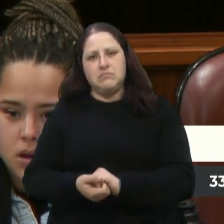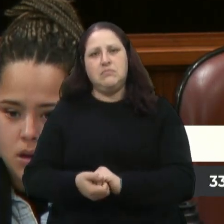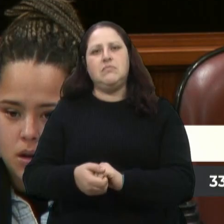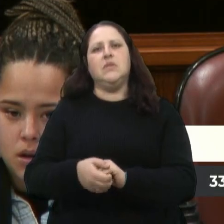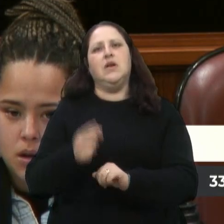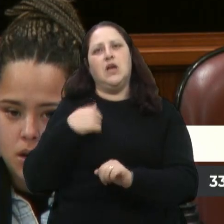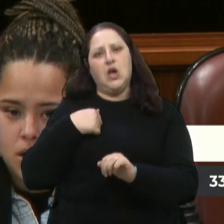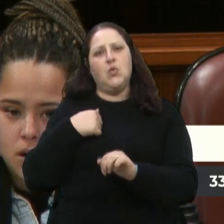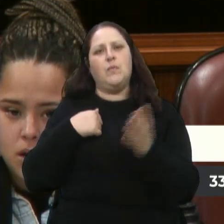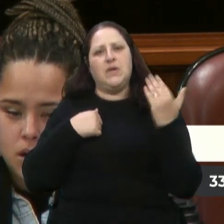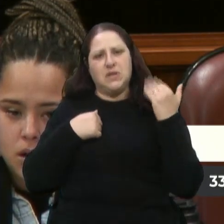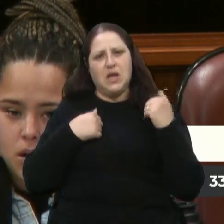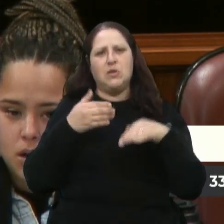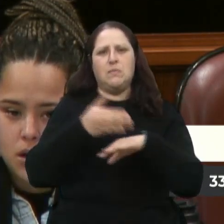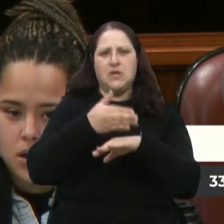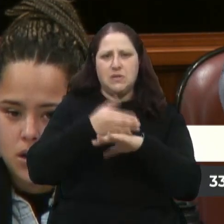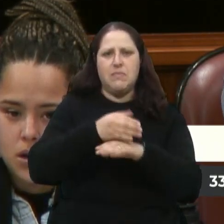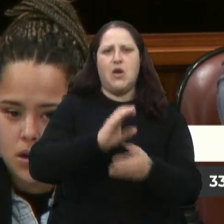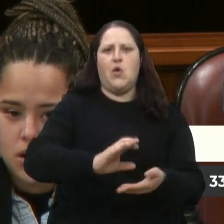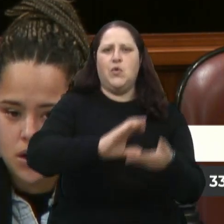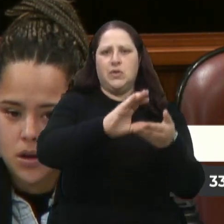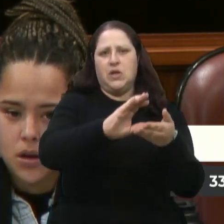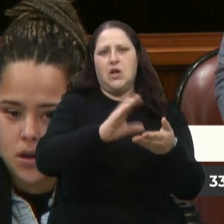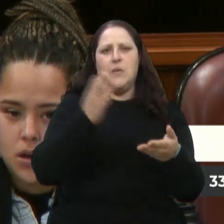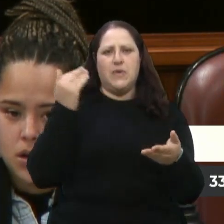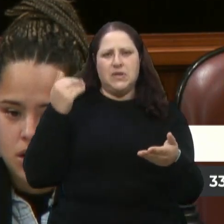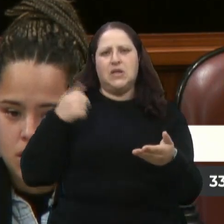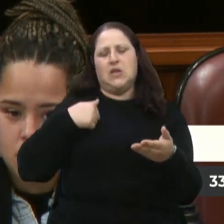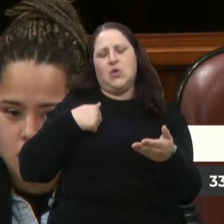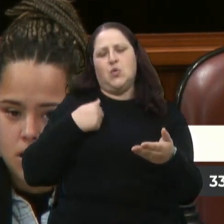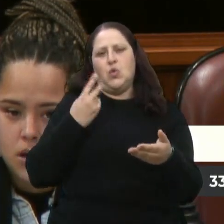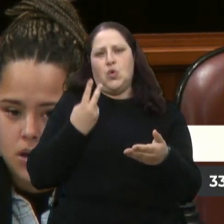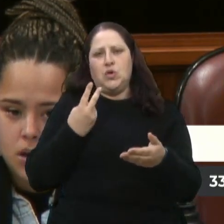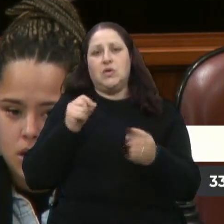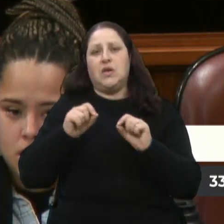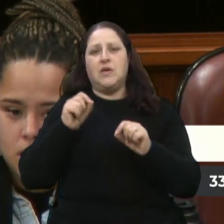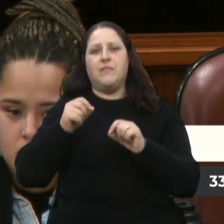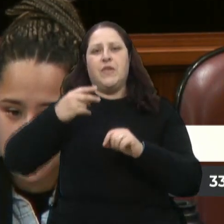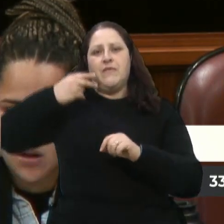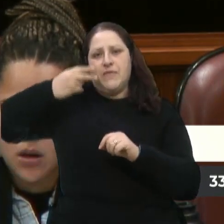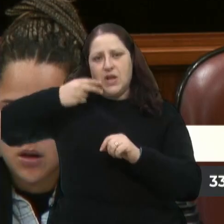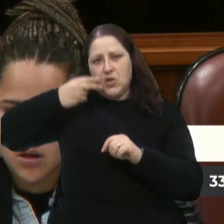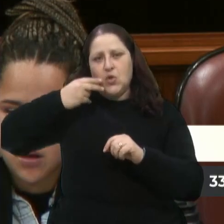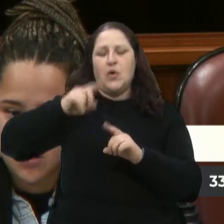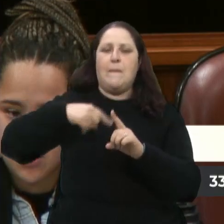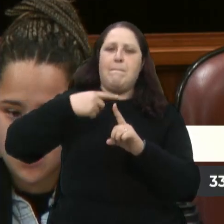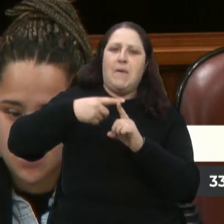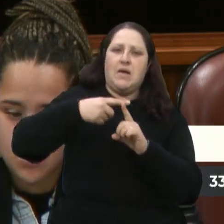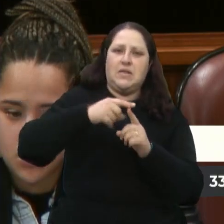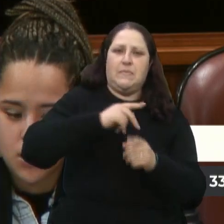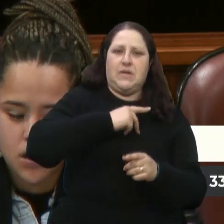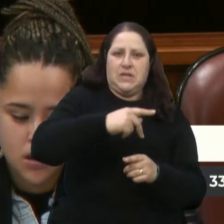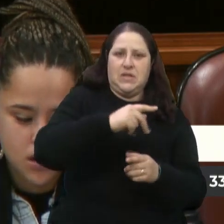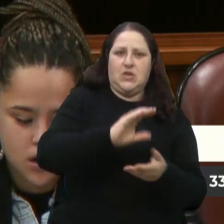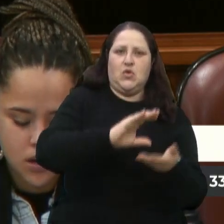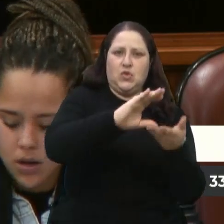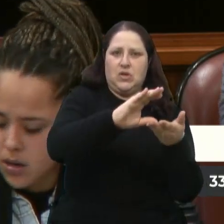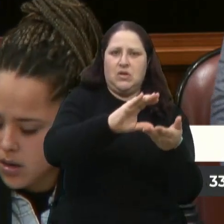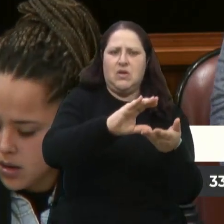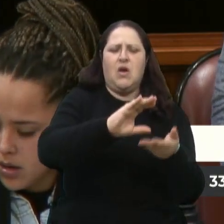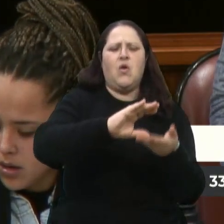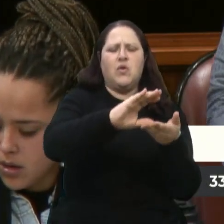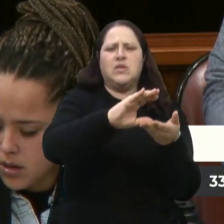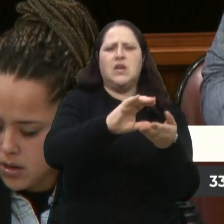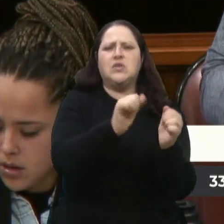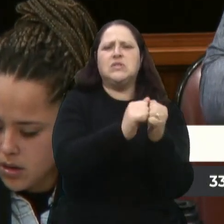né? Fiquei aqui 2 ou 3 meses enquanto vereador e presidente de um dos únicos conselhos que é sistema. Quando a gente fala de conselho que é sistema,